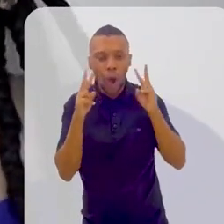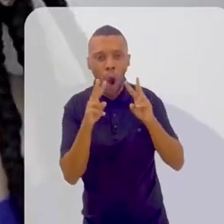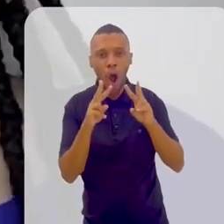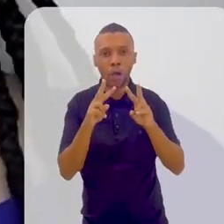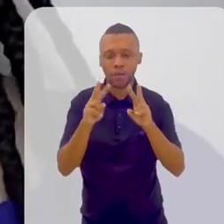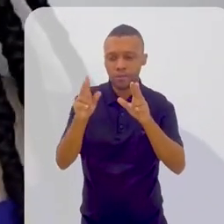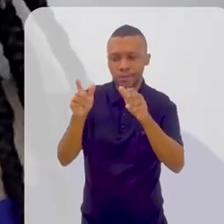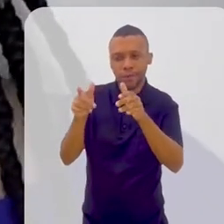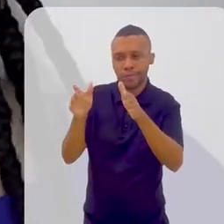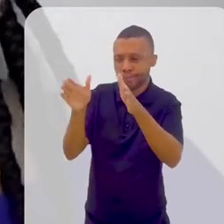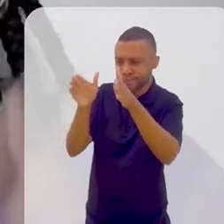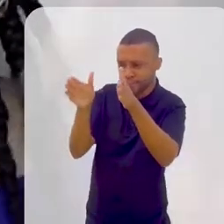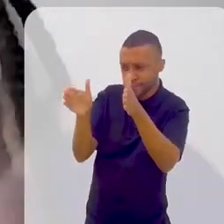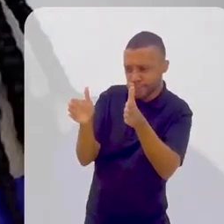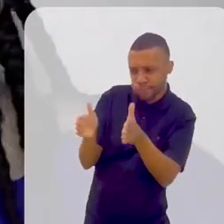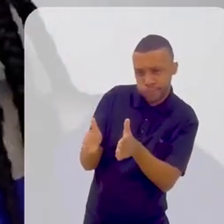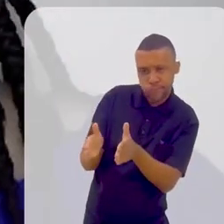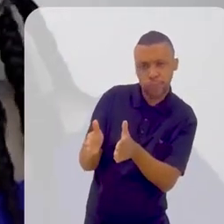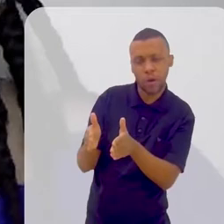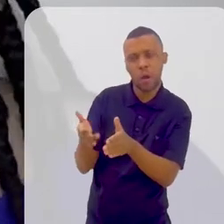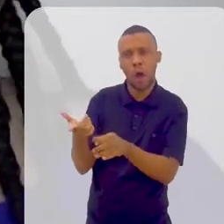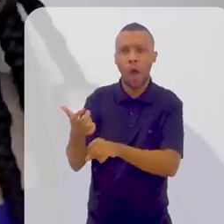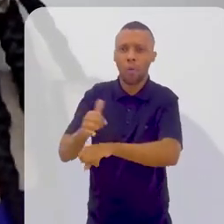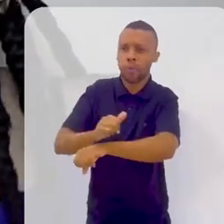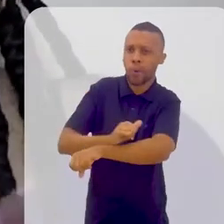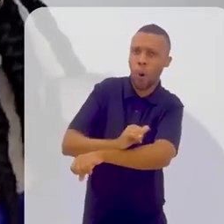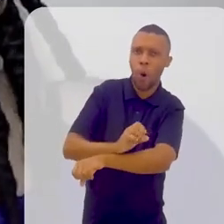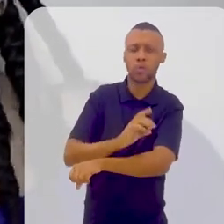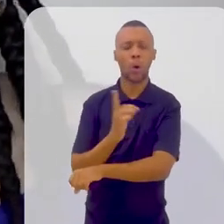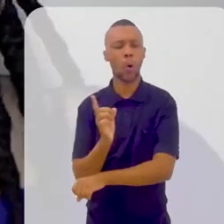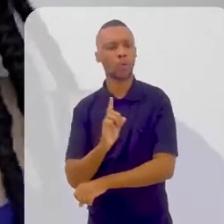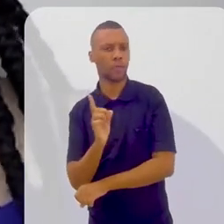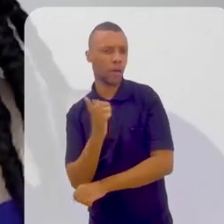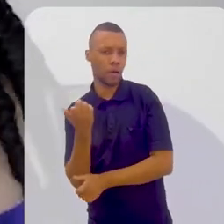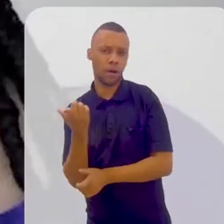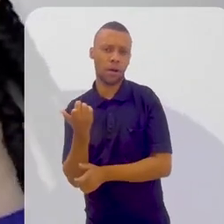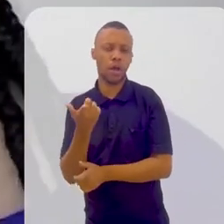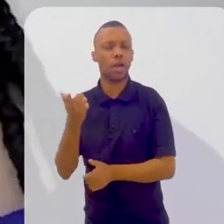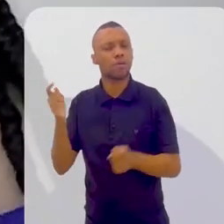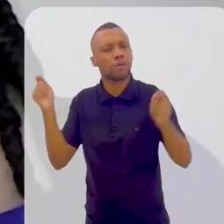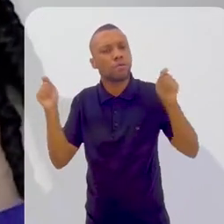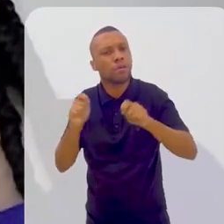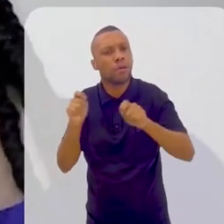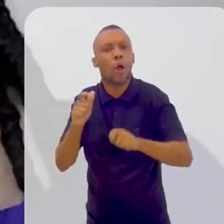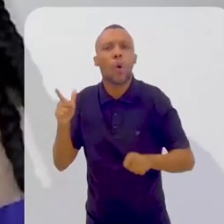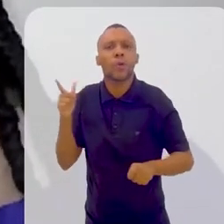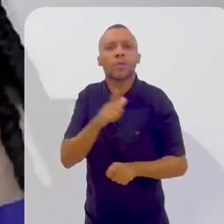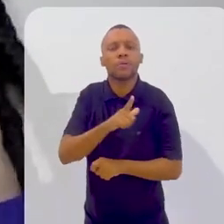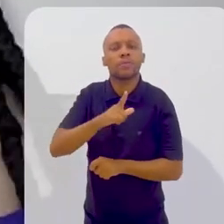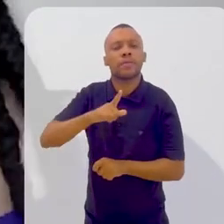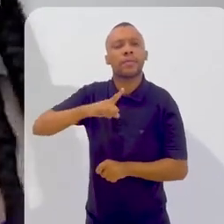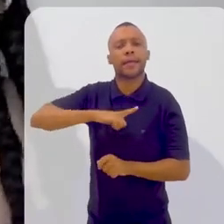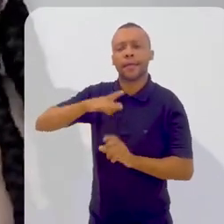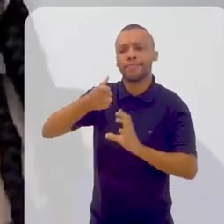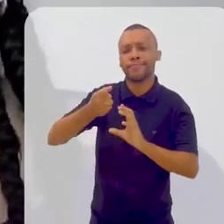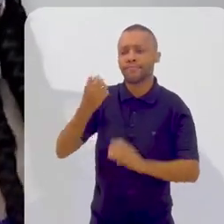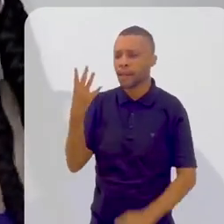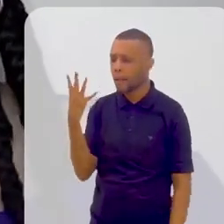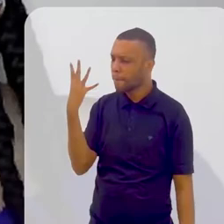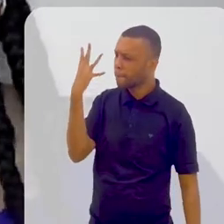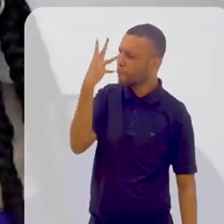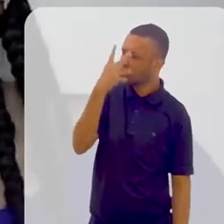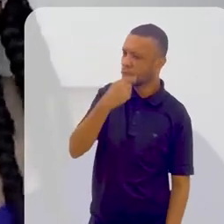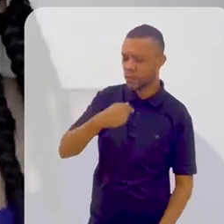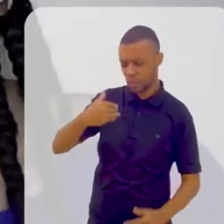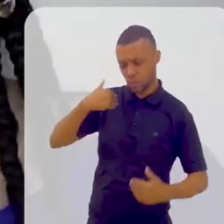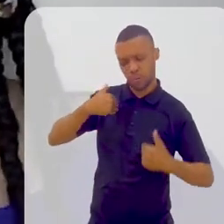com todas as minhas curvas, sejam elas mais espaçadas ou não, eu consigo ver que tem beleza,